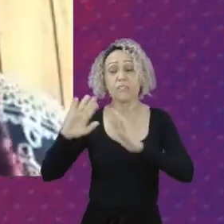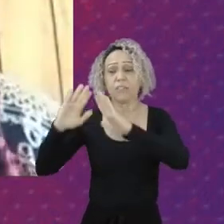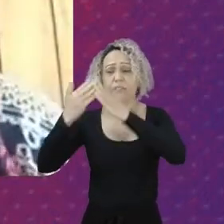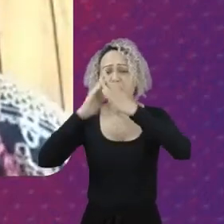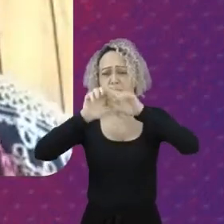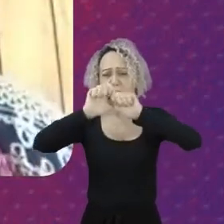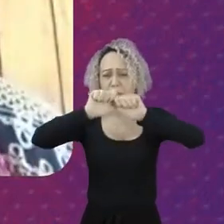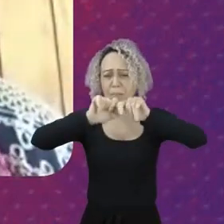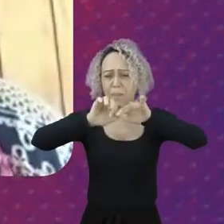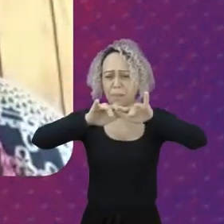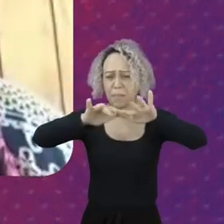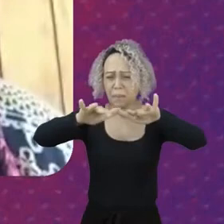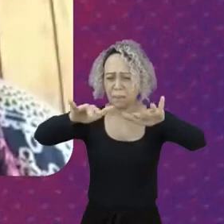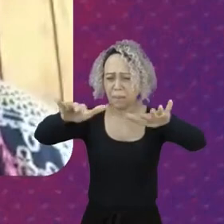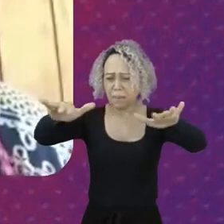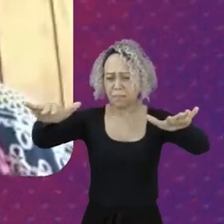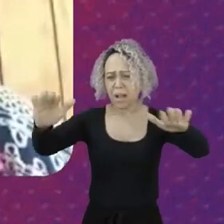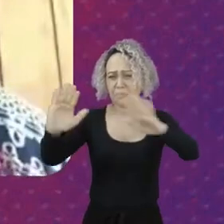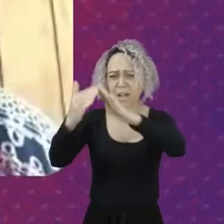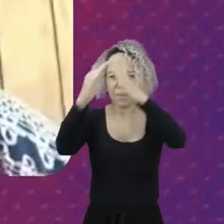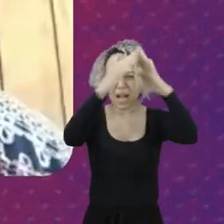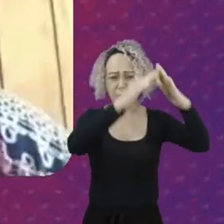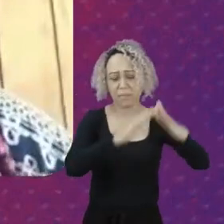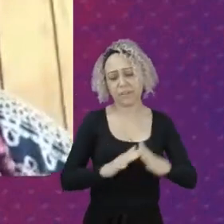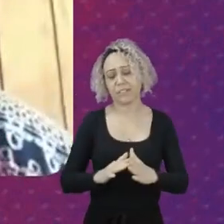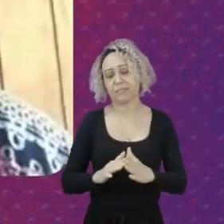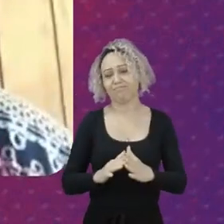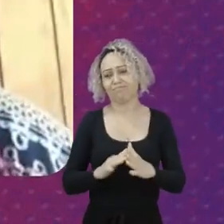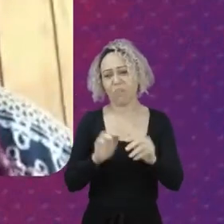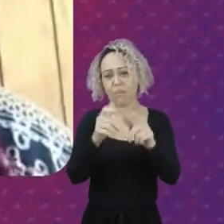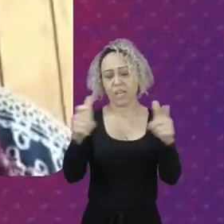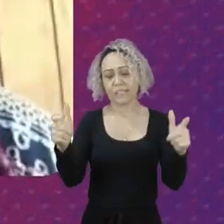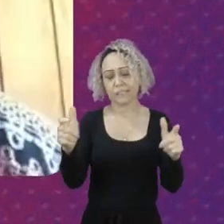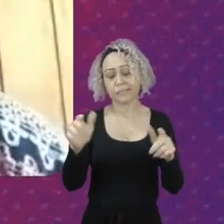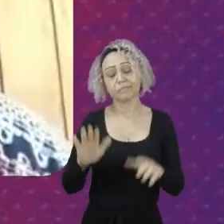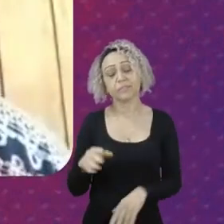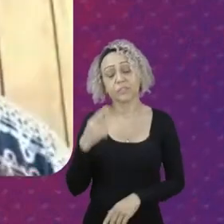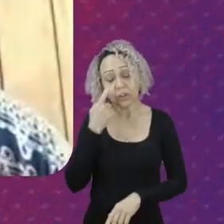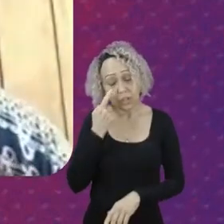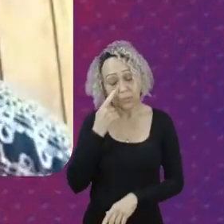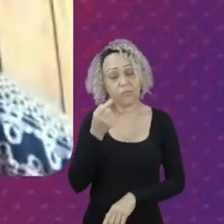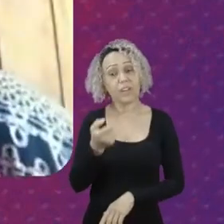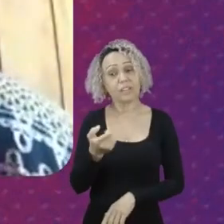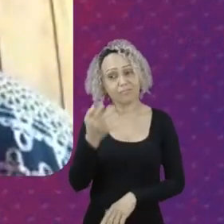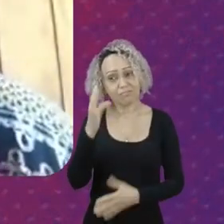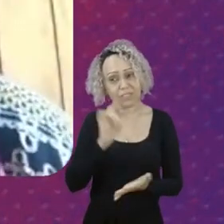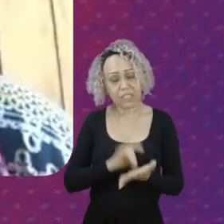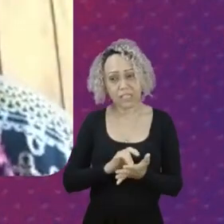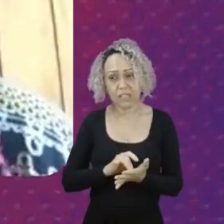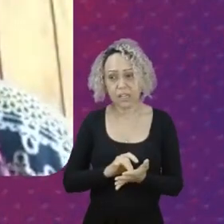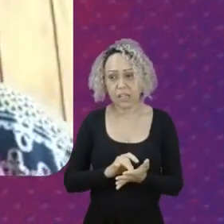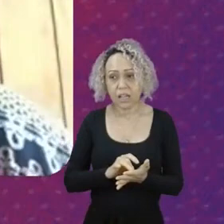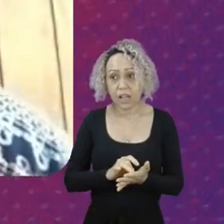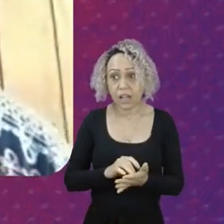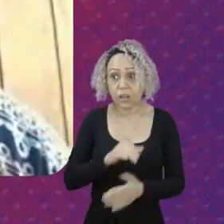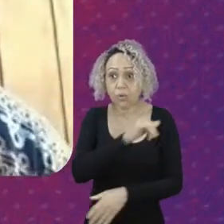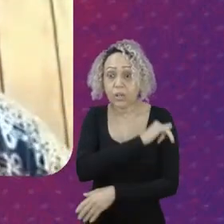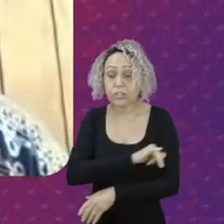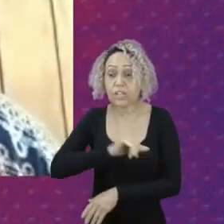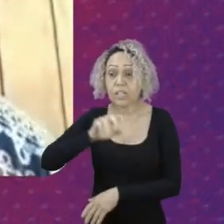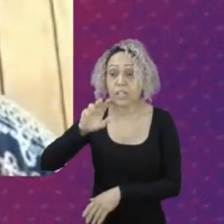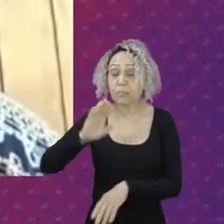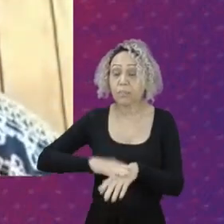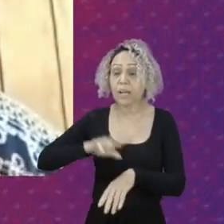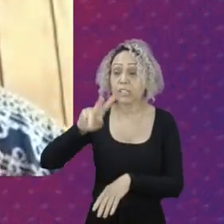E a gente vê aumentar a cada dia. Aqui no Rio de Janeiro, na cidade do Rio de Janeiro, somos 2 milhões de pessoas vivendo em favelas.